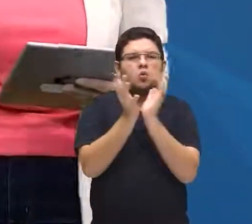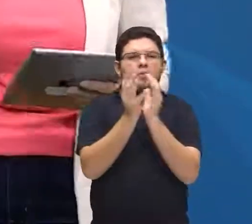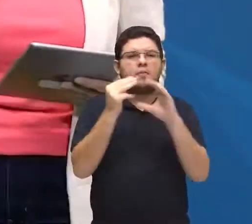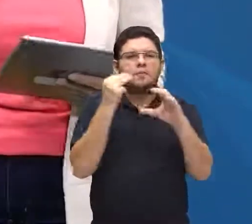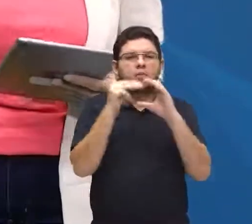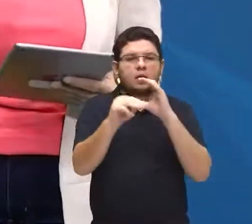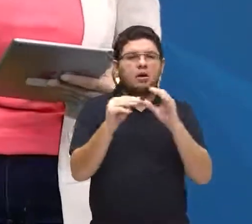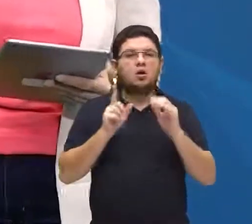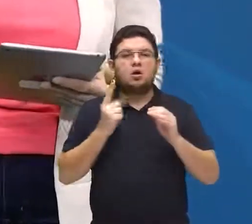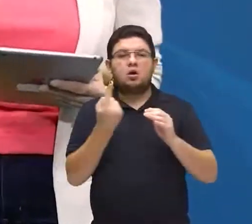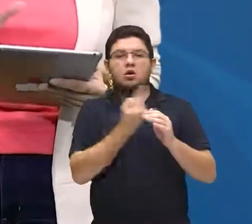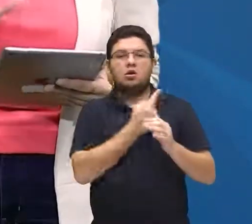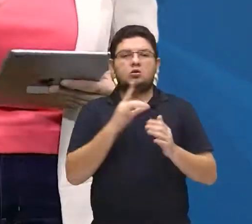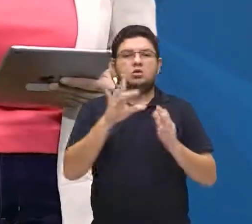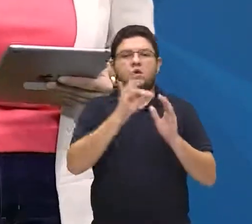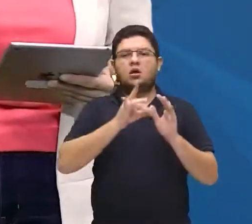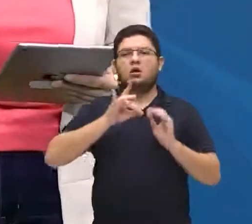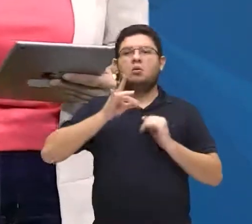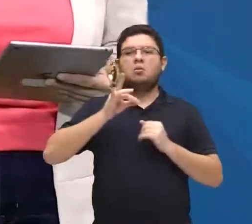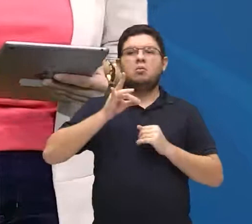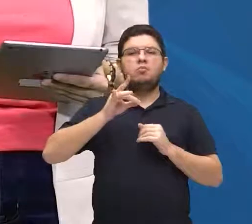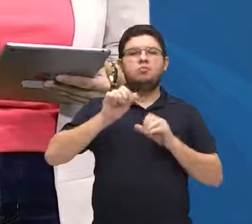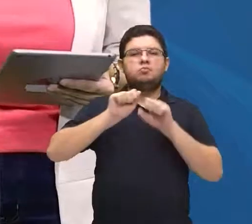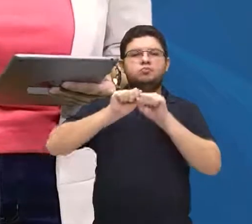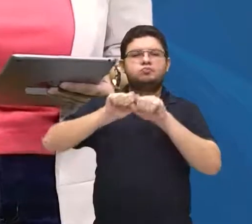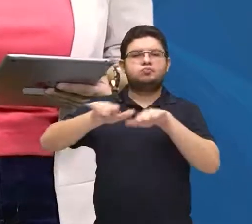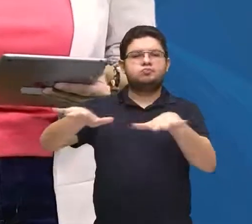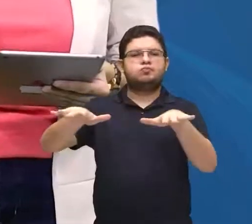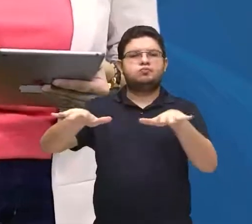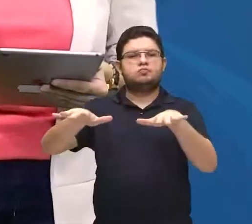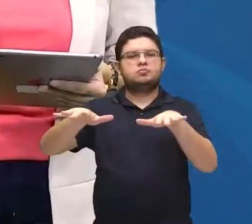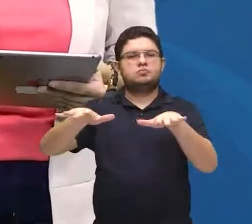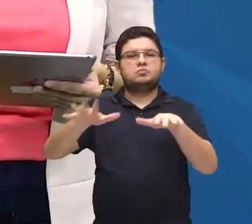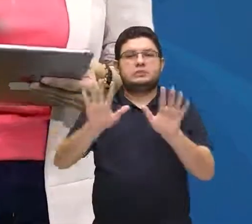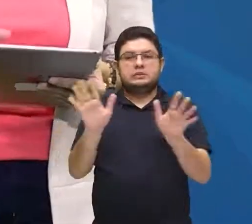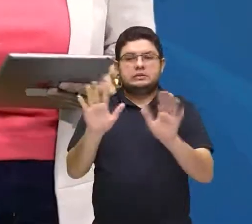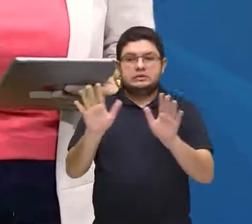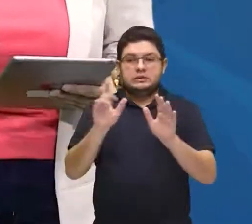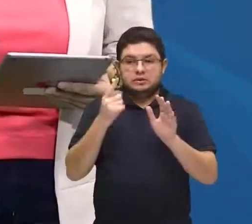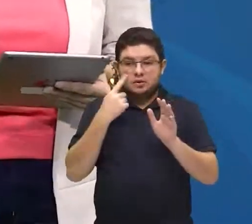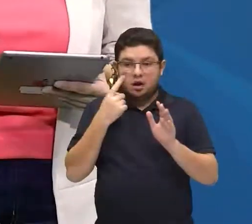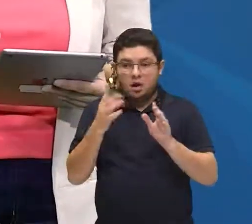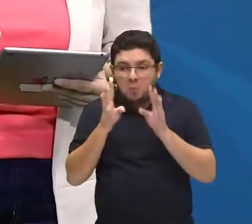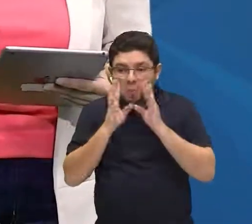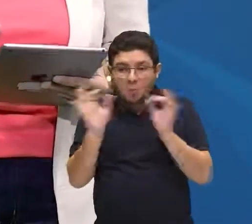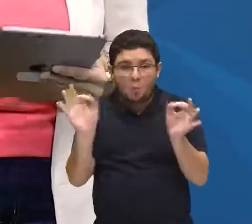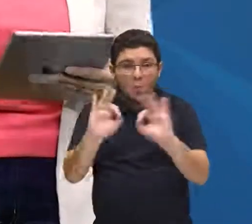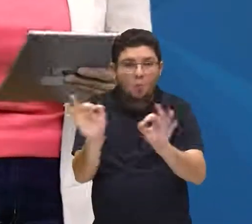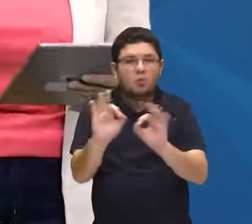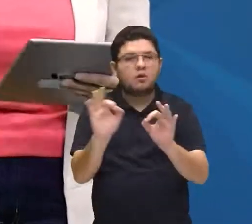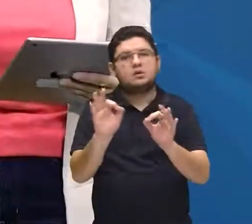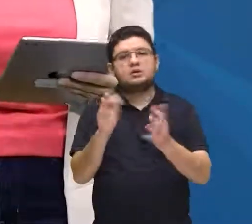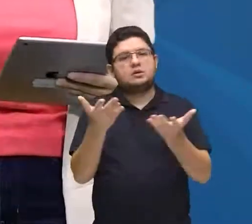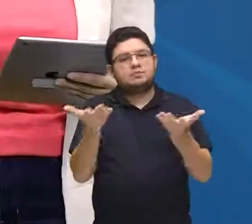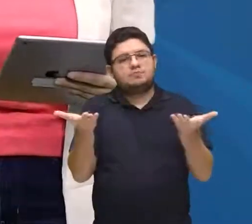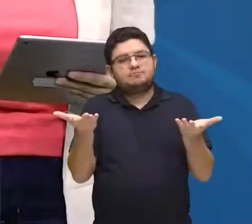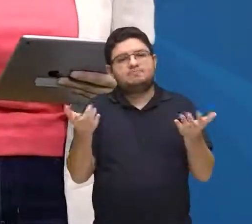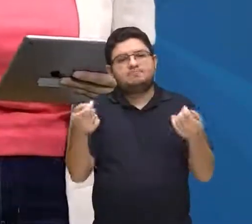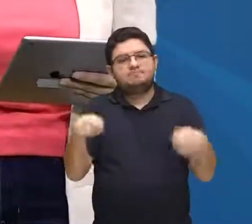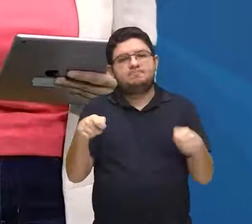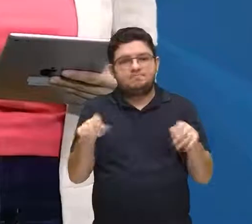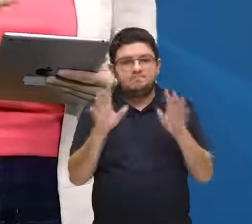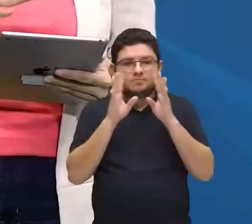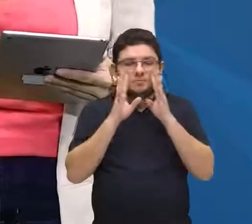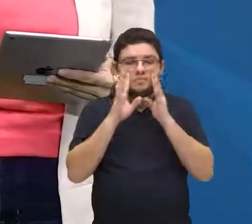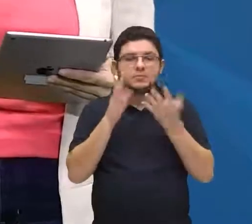vocês pararem para pensar bem, aí eu trago um ponto de reflexão, né? As fake news, hoje em dia a gente recebe